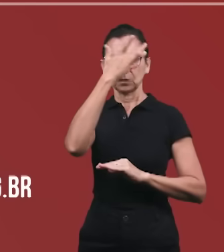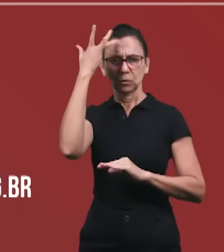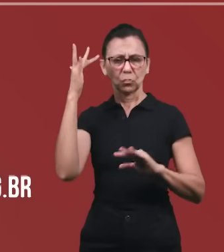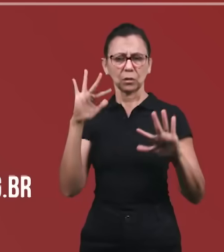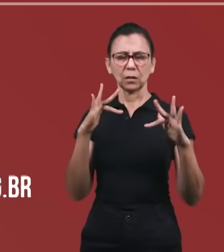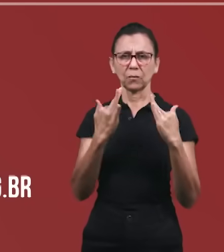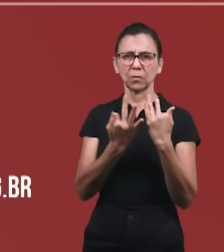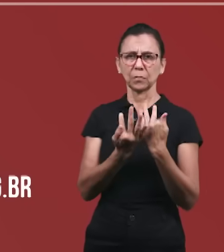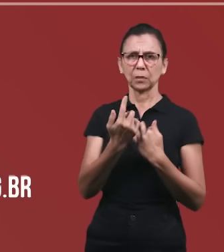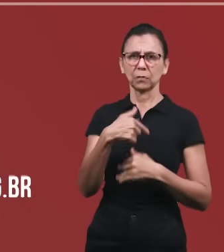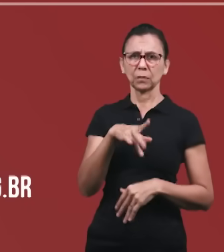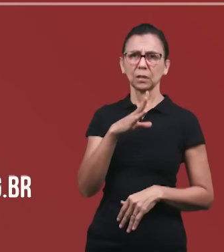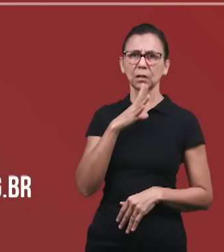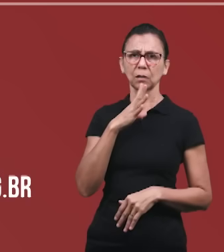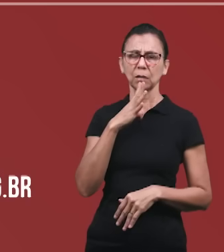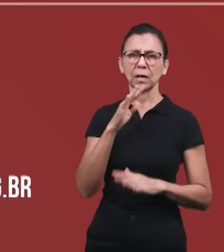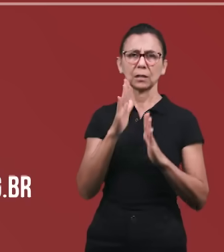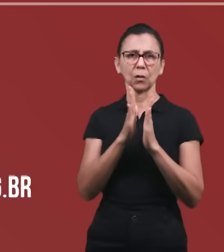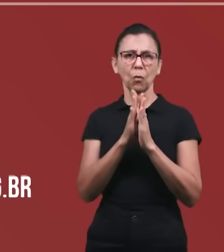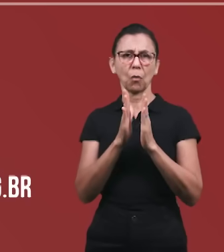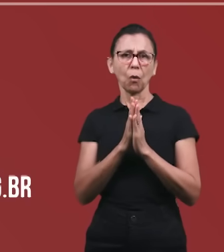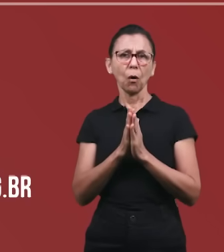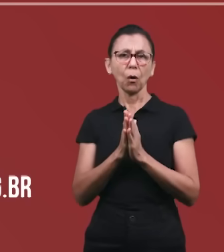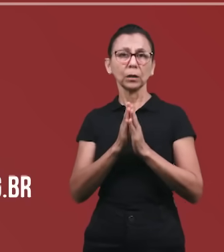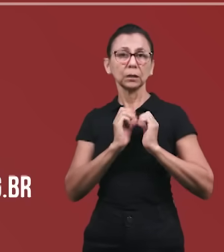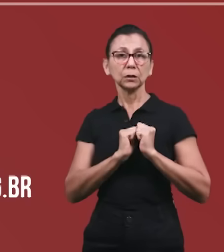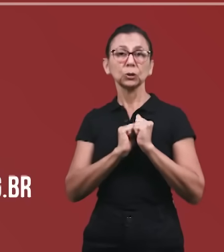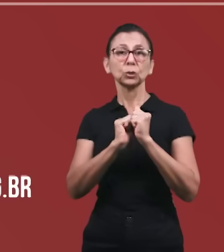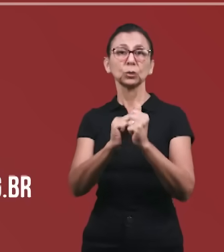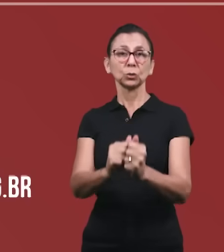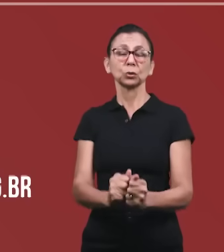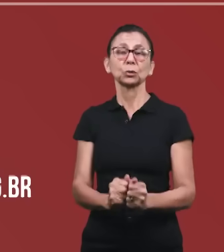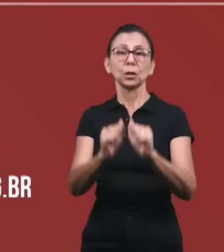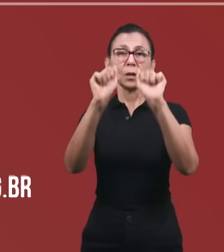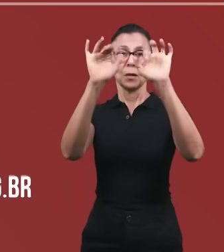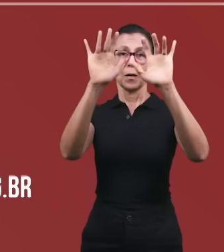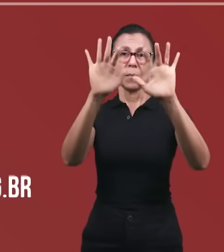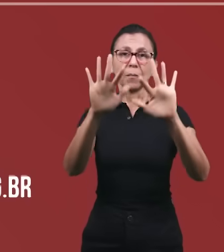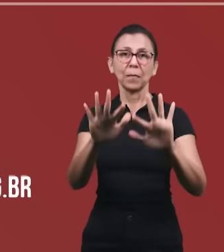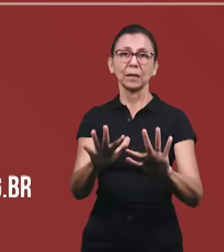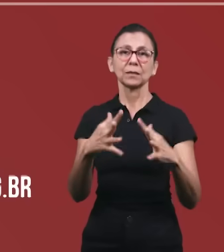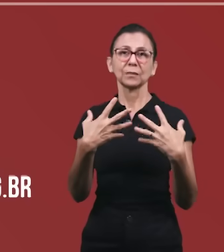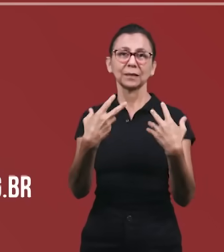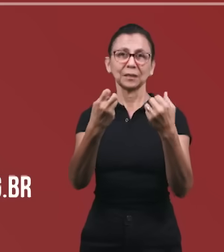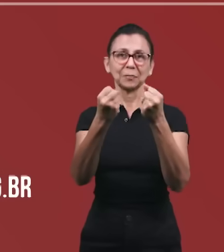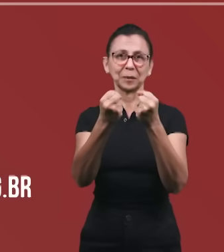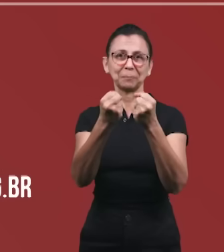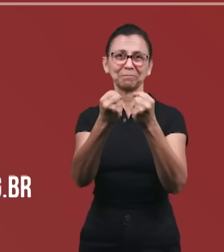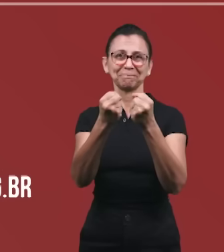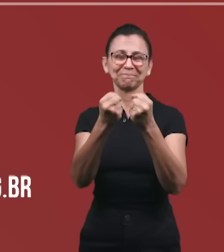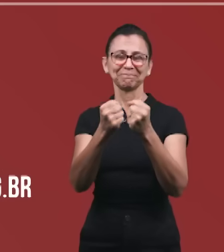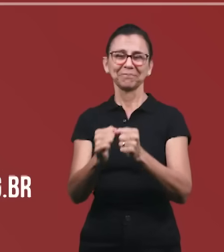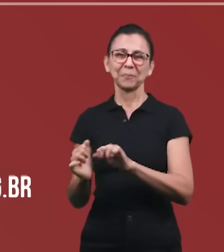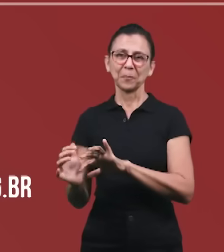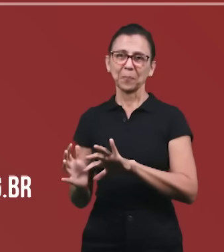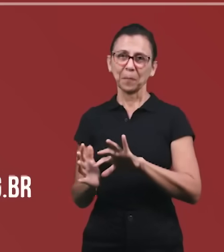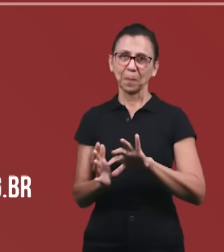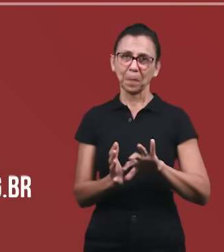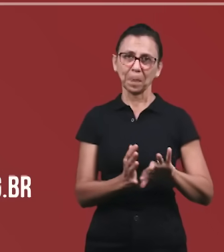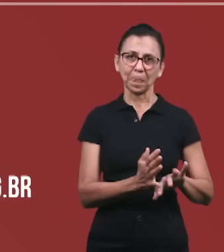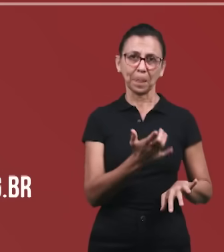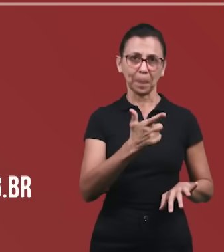vizinhos, parentes, pessoas por quem você está orando. E juntos receberemos uma grande bênção do Senhor.